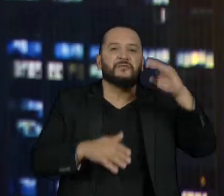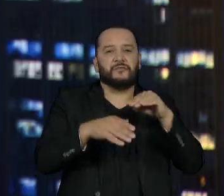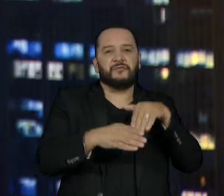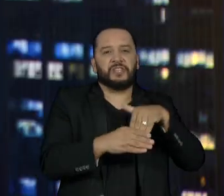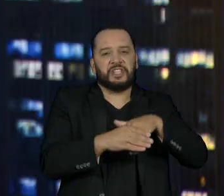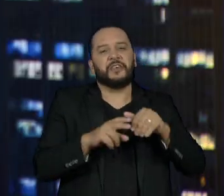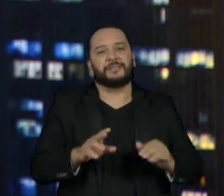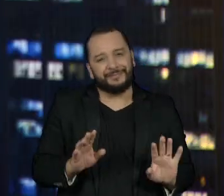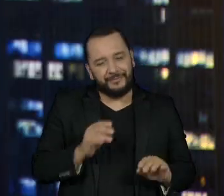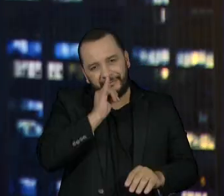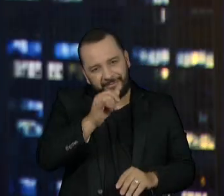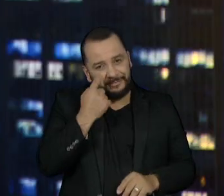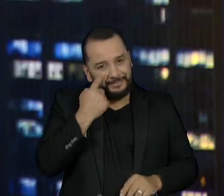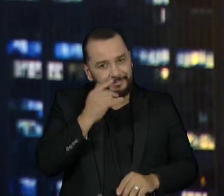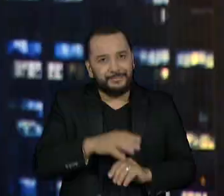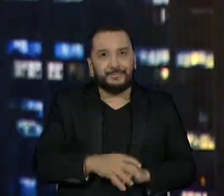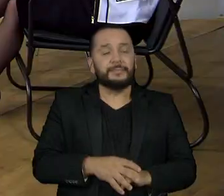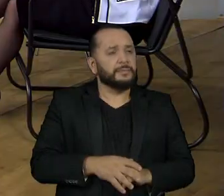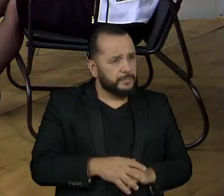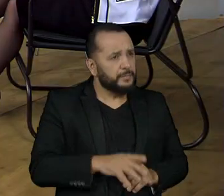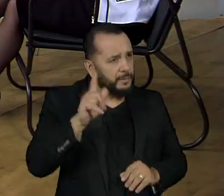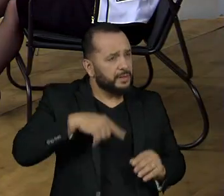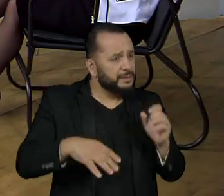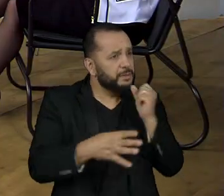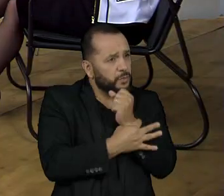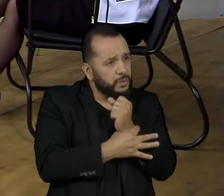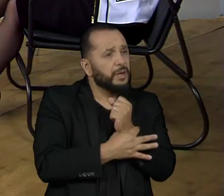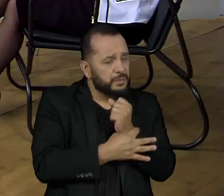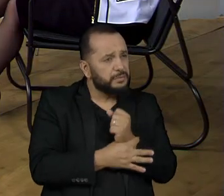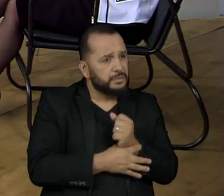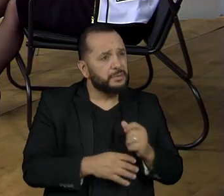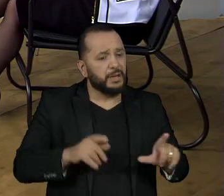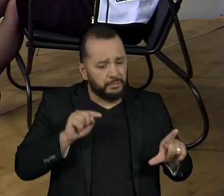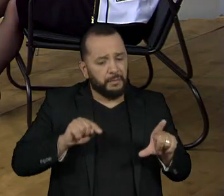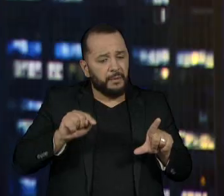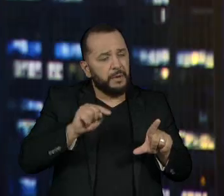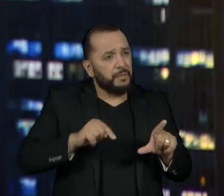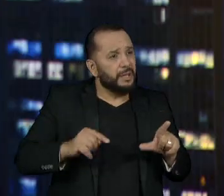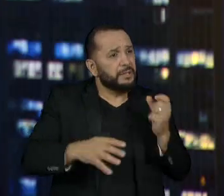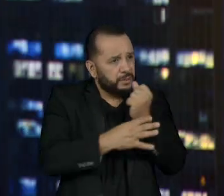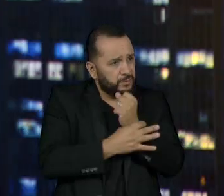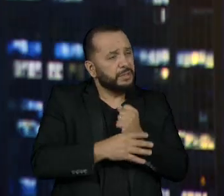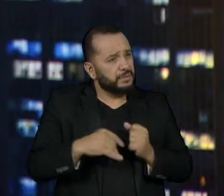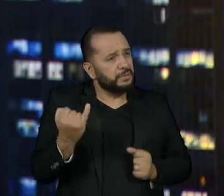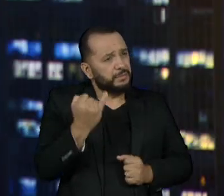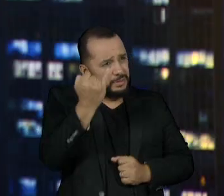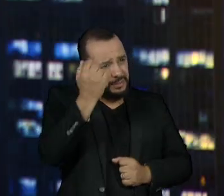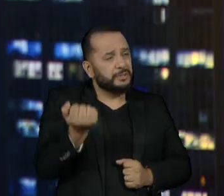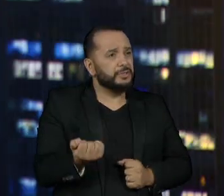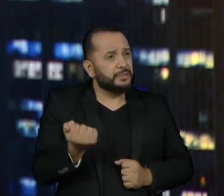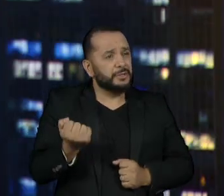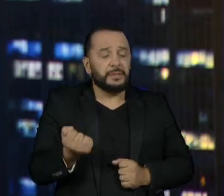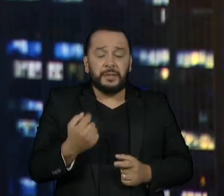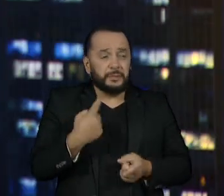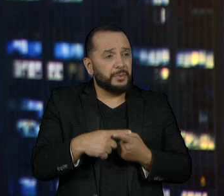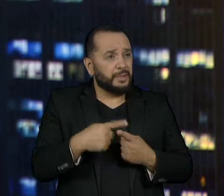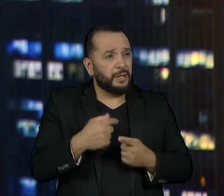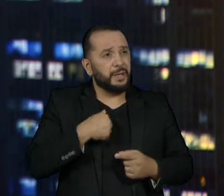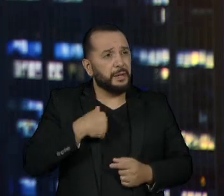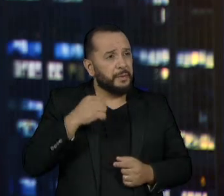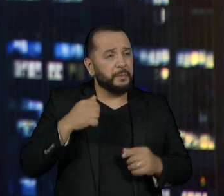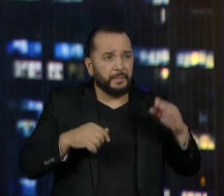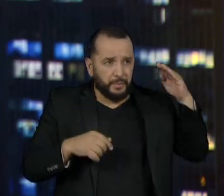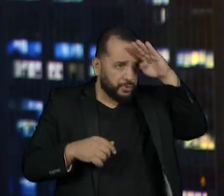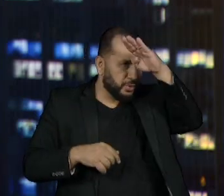chamamos a atenção para a segurança das nossas eleições, a segurança das nossas urnas, não é, professor? Como a professora colocou, que o presidente Bolsonaro insiste